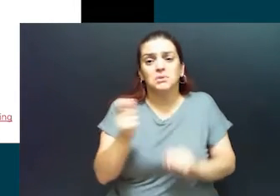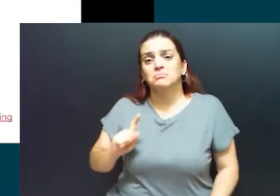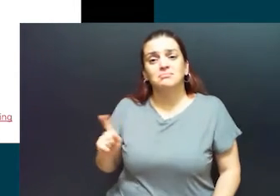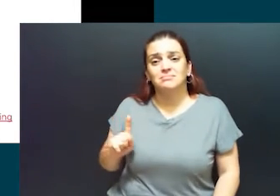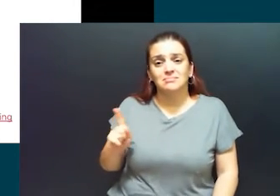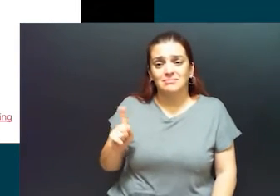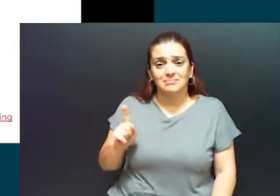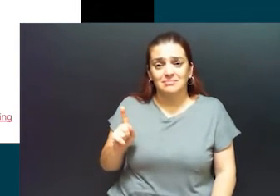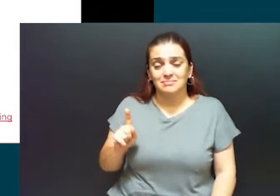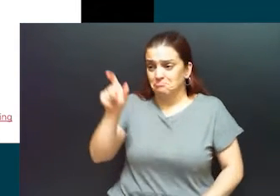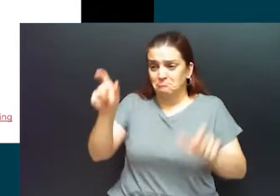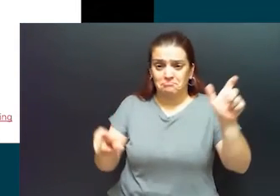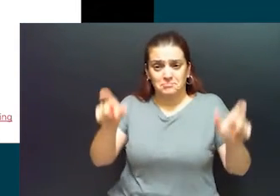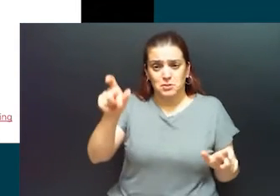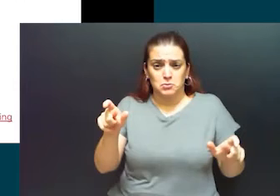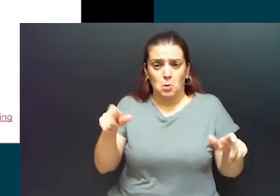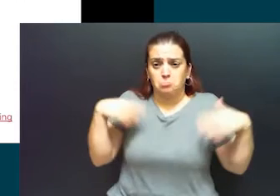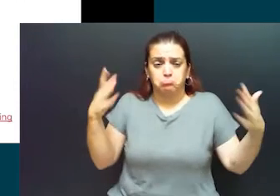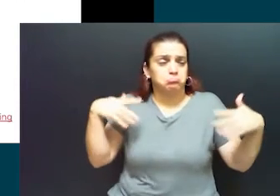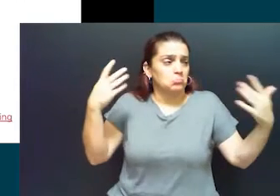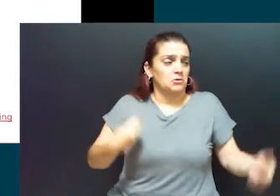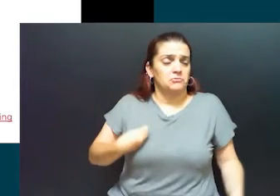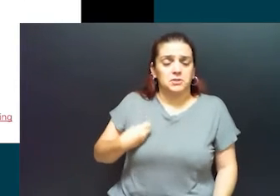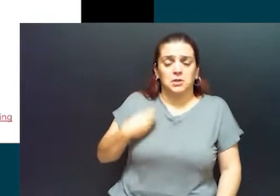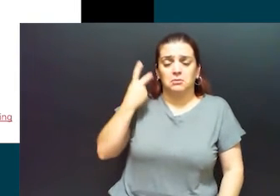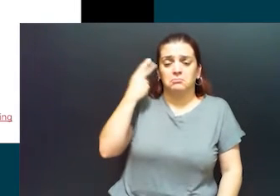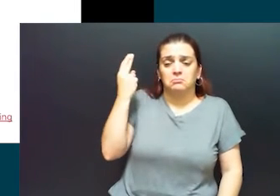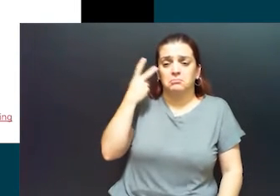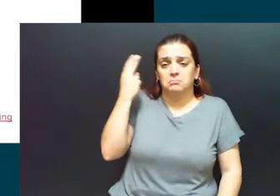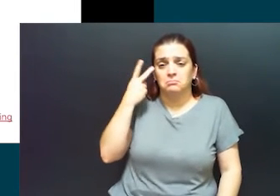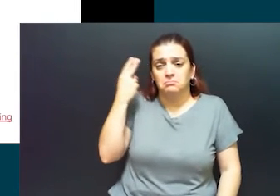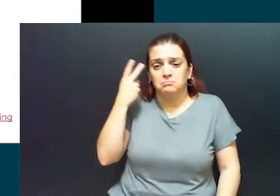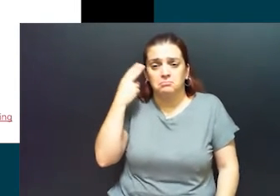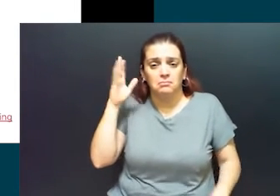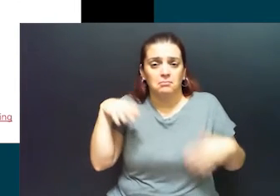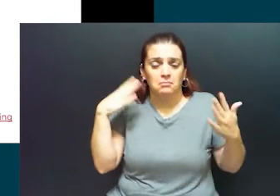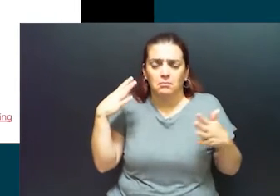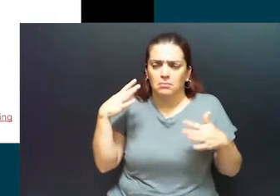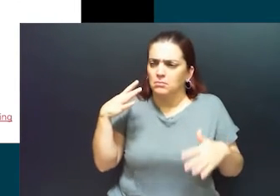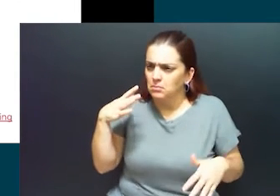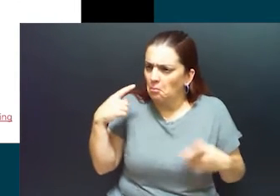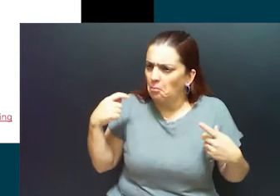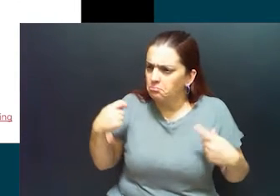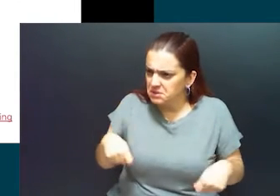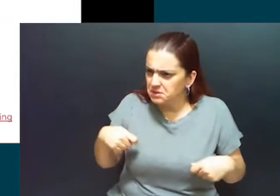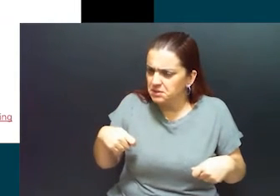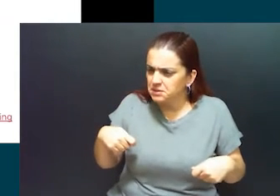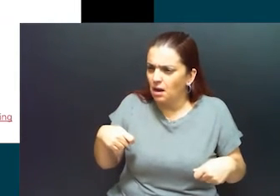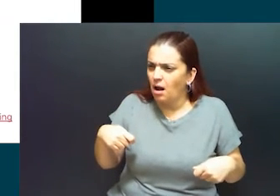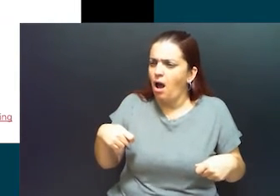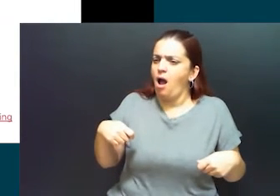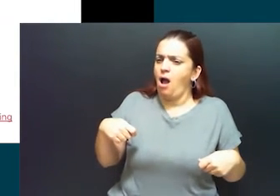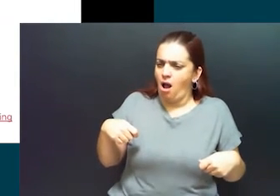vez disso, eles levam a vida como ela é, né? E quando confrontados ali com uma necessidade, eles